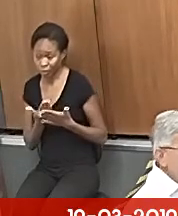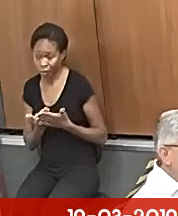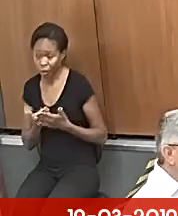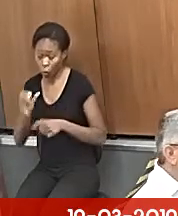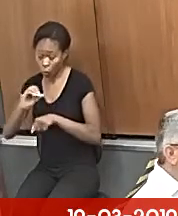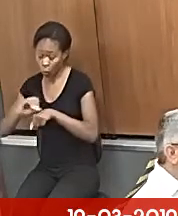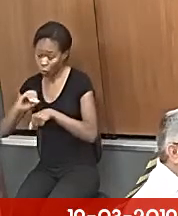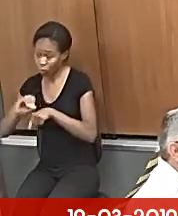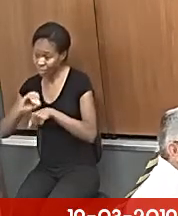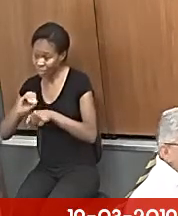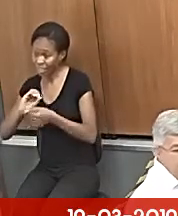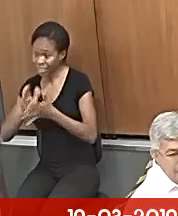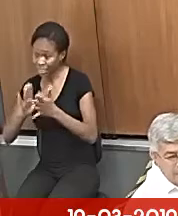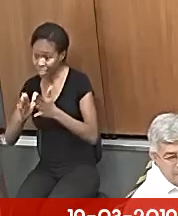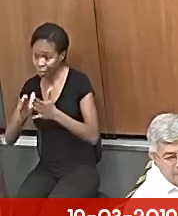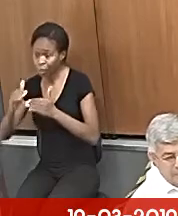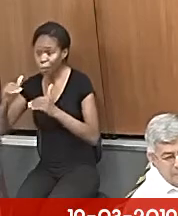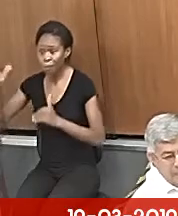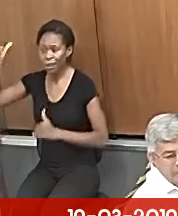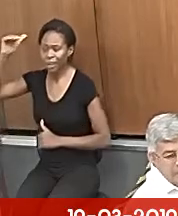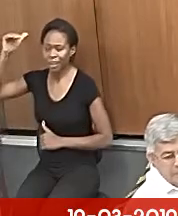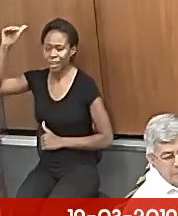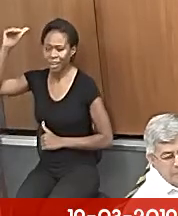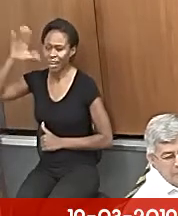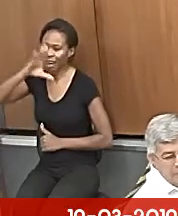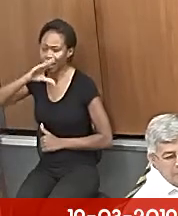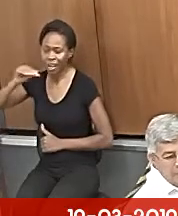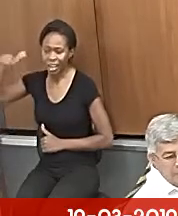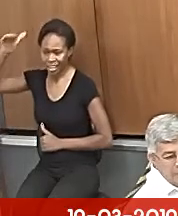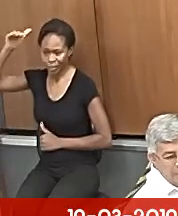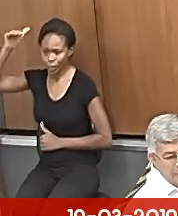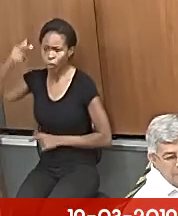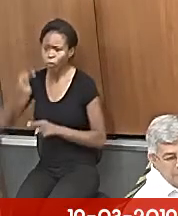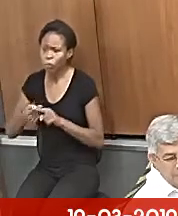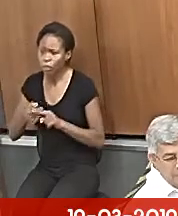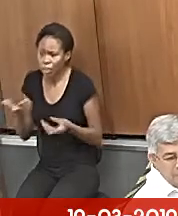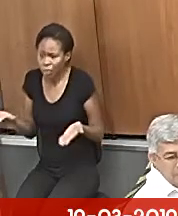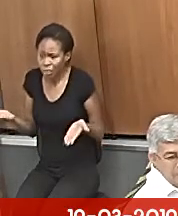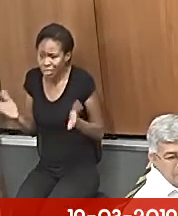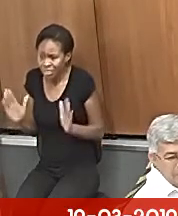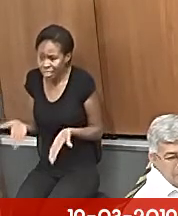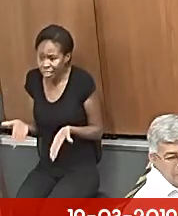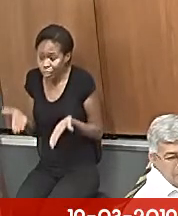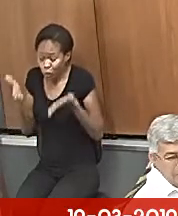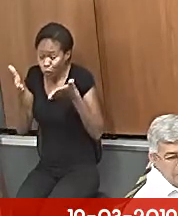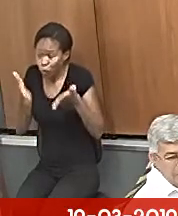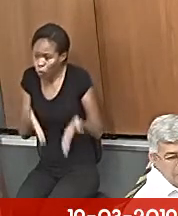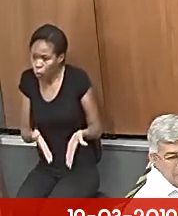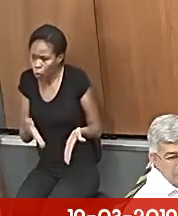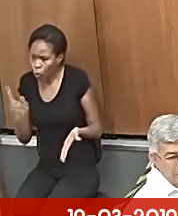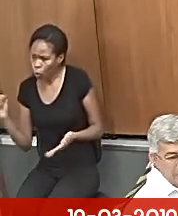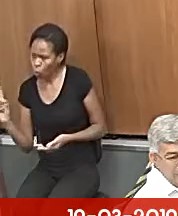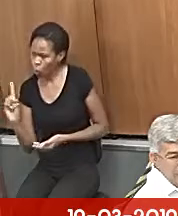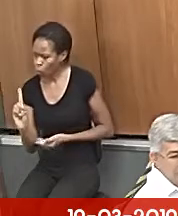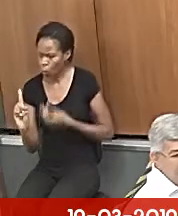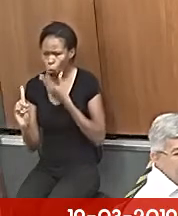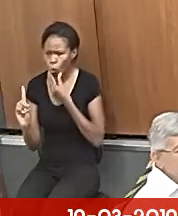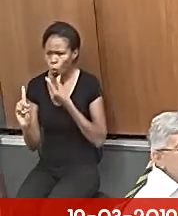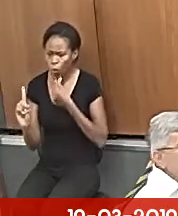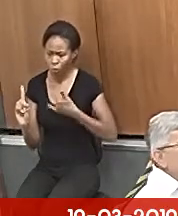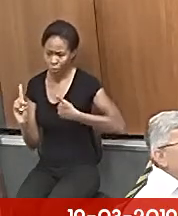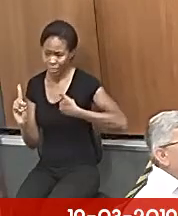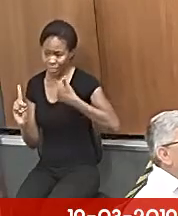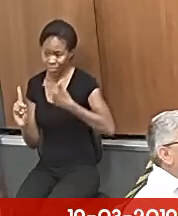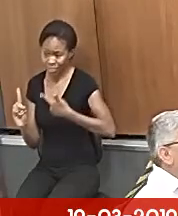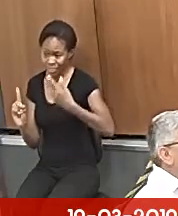porque chegou um rapaz de 23 anos na escola que não tem libras ele não conhece a própria língua